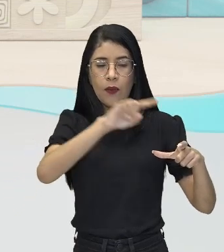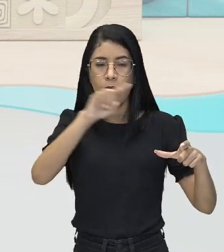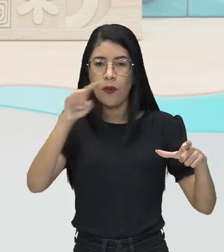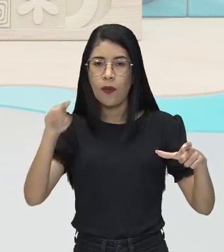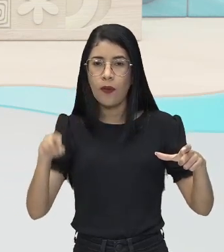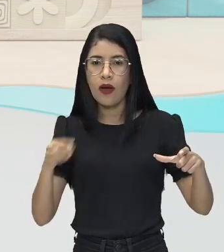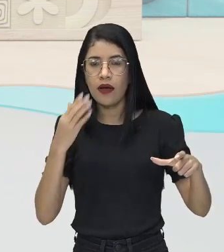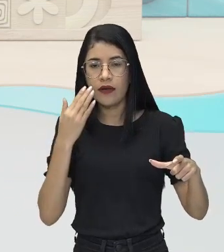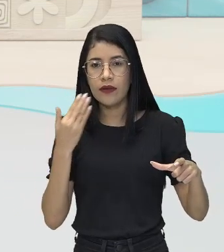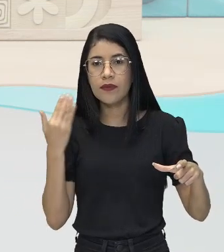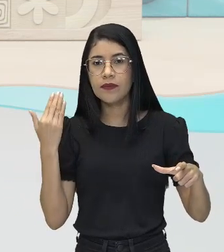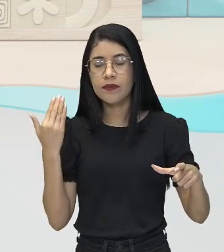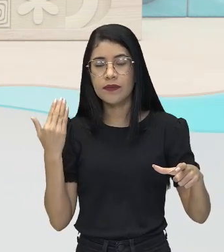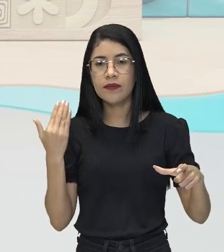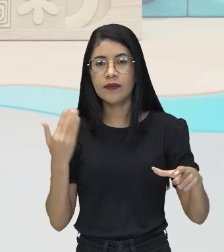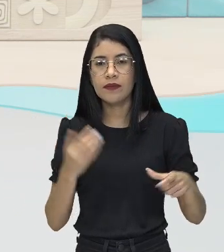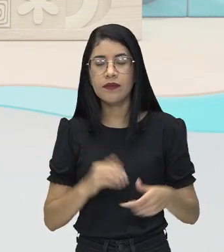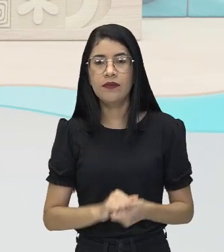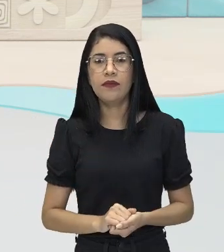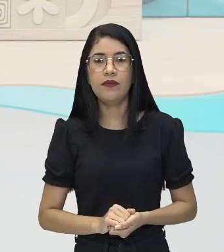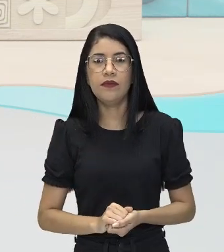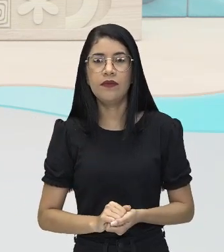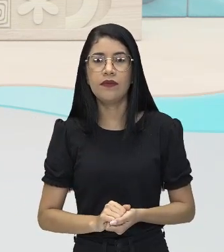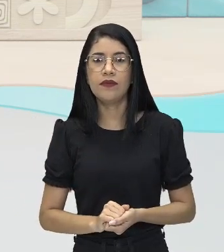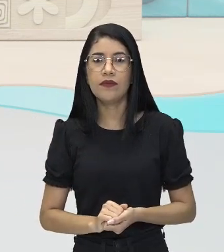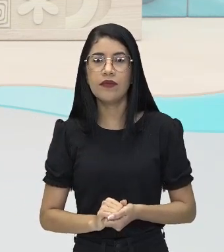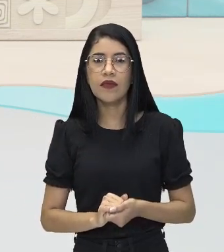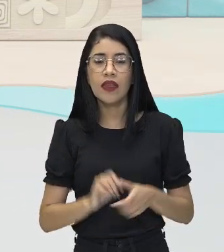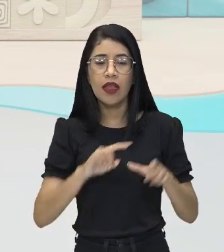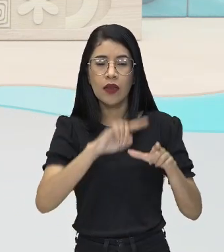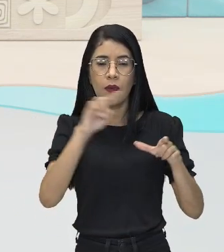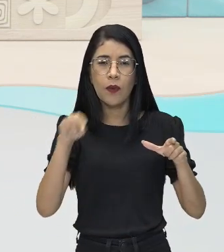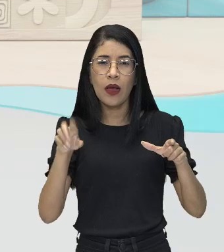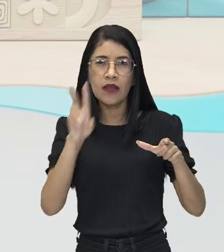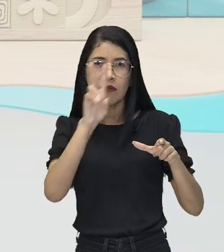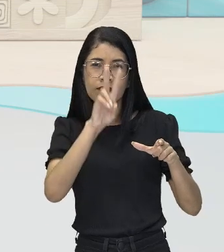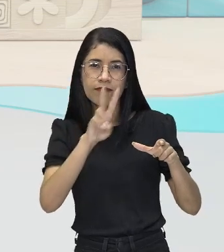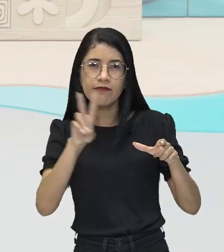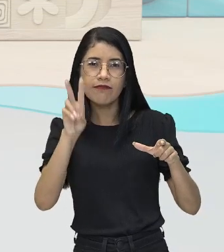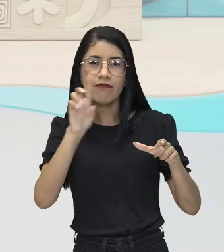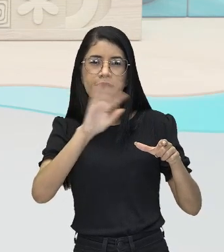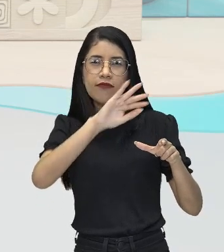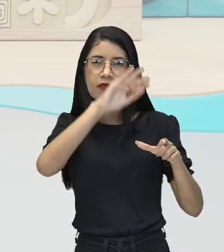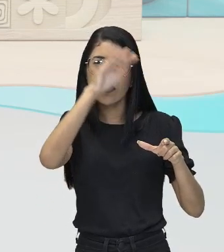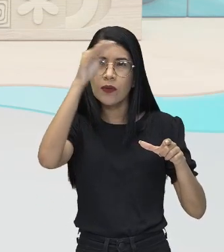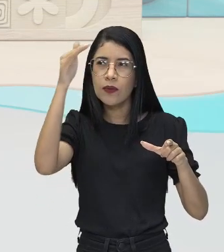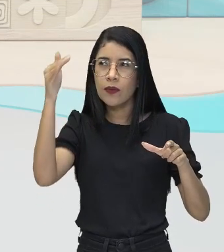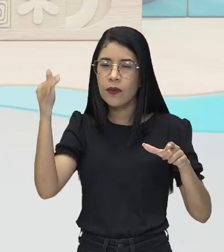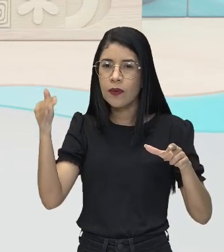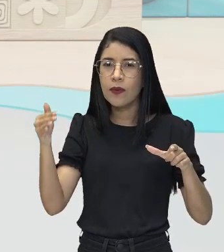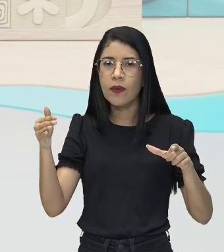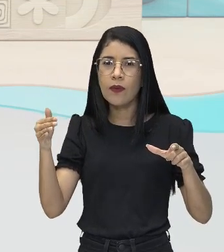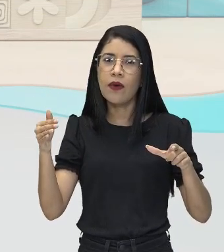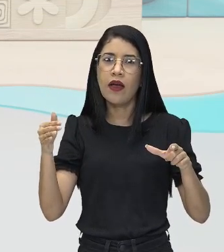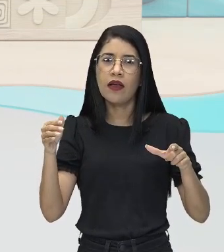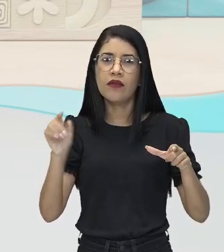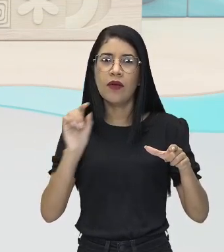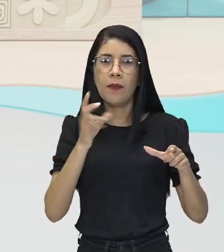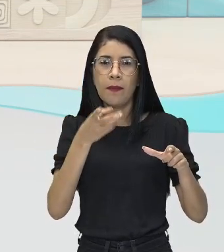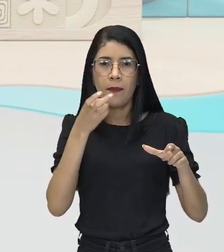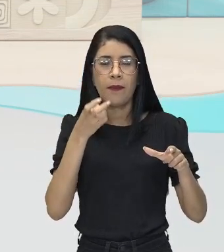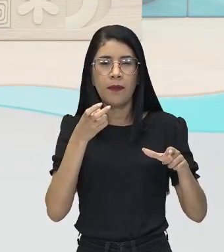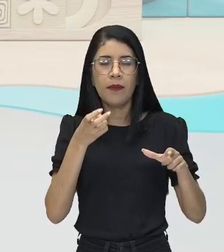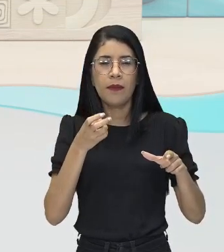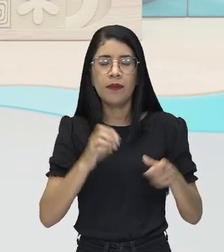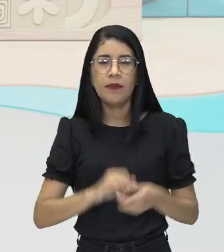sei se vai dar para aqui, ó. Olha na parte de cima desse, olha como é, certo? Então,